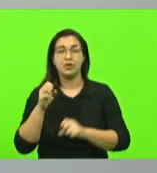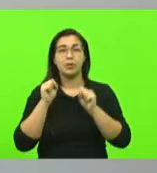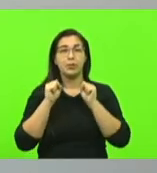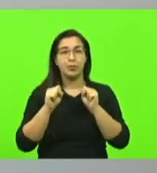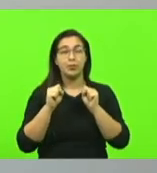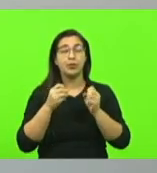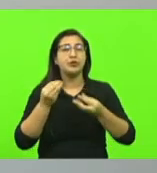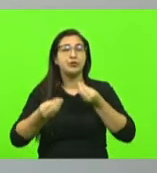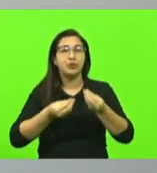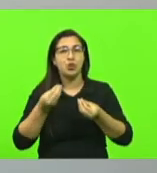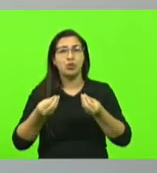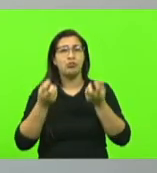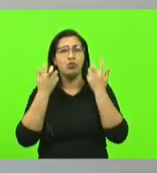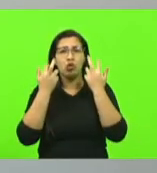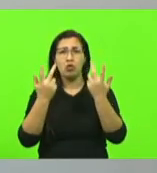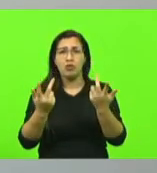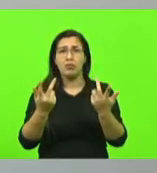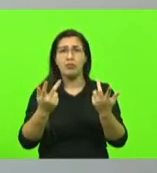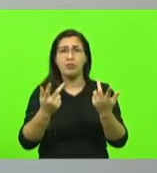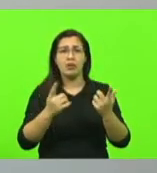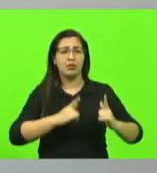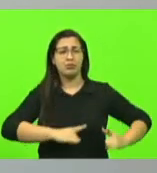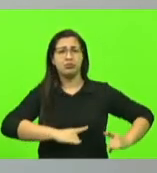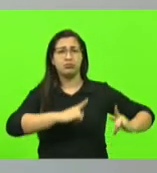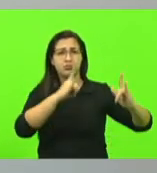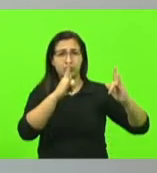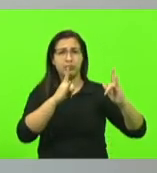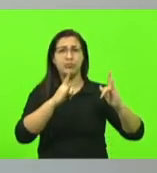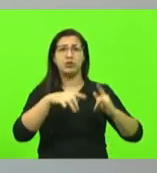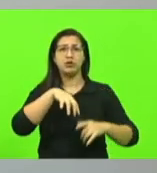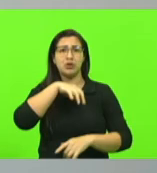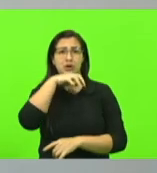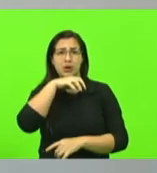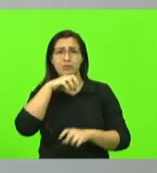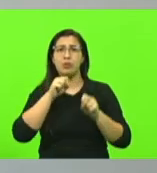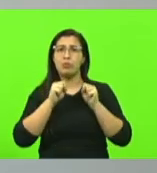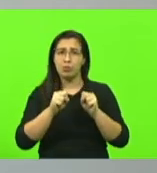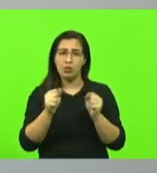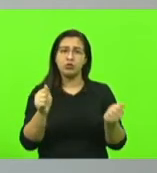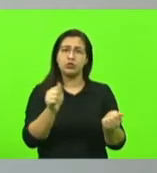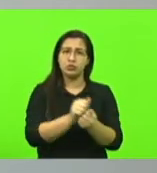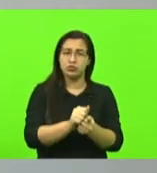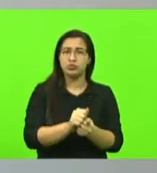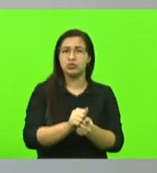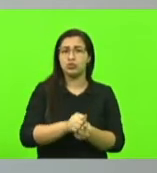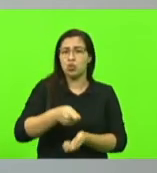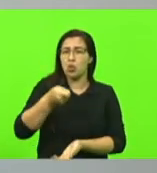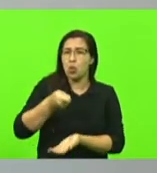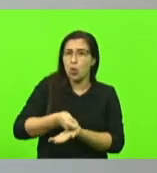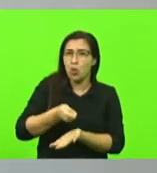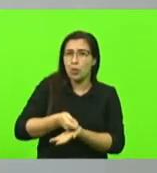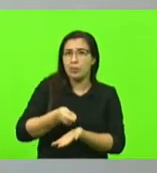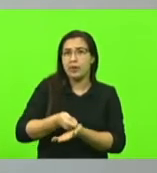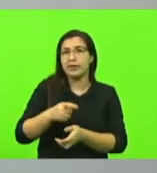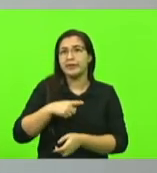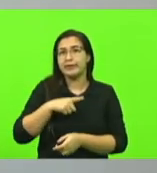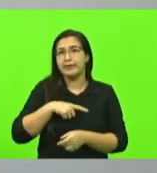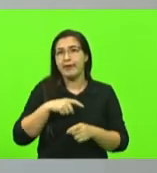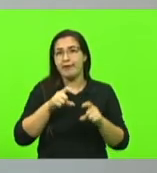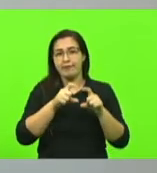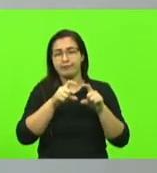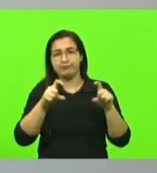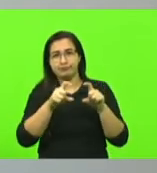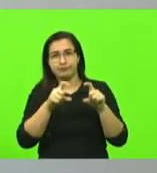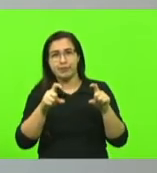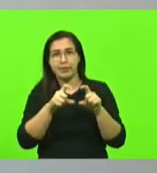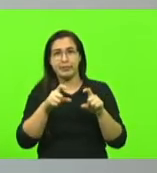normatizar os pets em condomínios, no qual eles vão ter obrigatoriedade de ter uma carteirinha de vacinação,